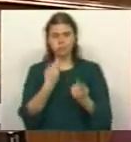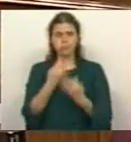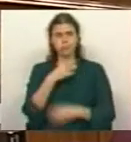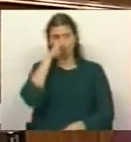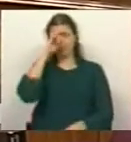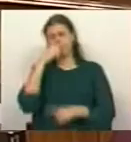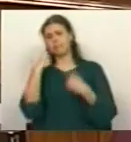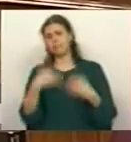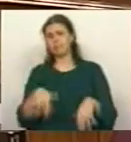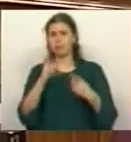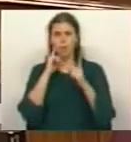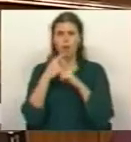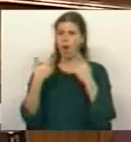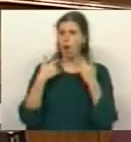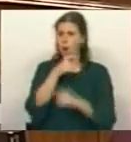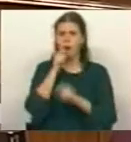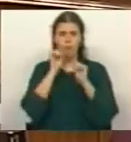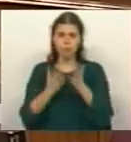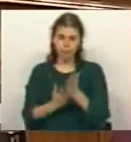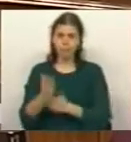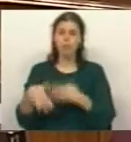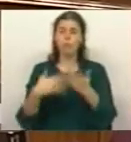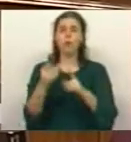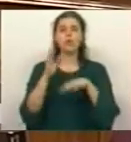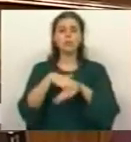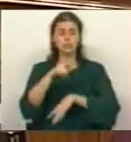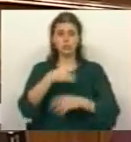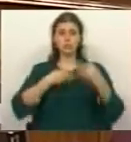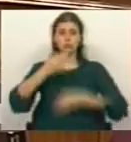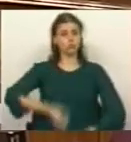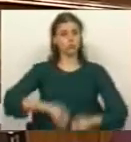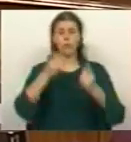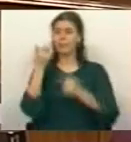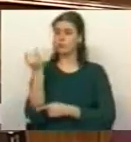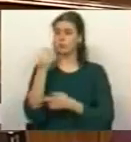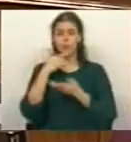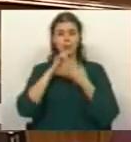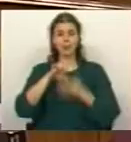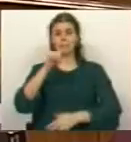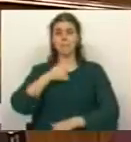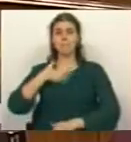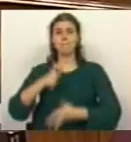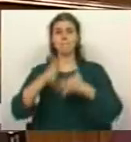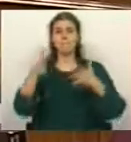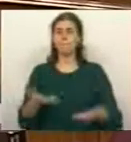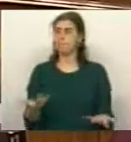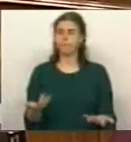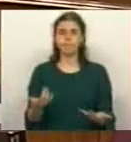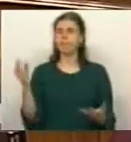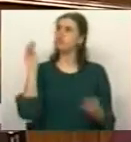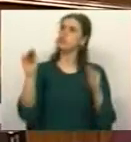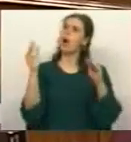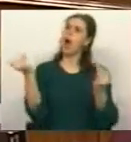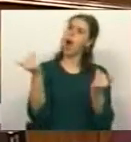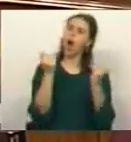enormes dificuldades para manterem os seus compromissos e não sendo, por isso, justo que as instituições de crédito e as grandes empresas não sejam